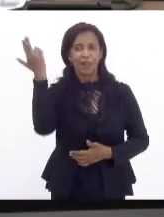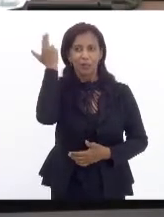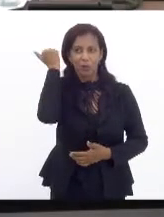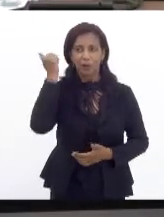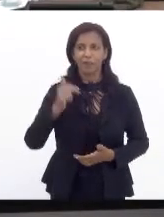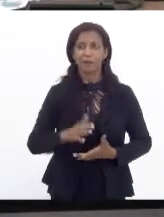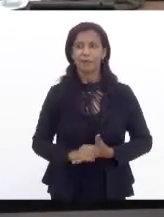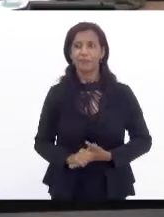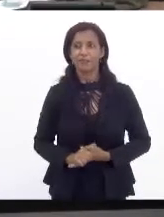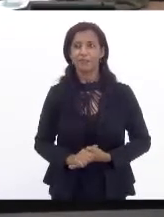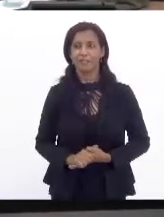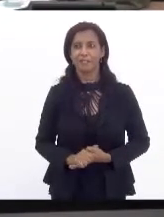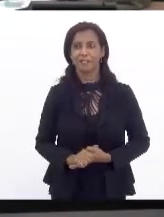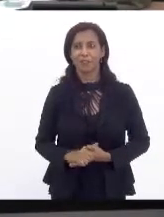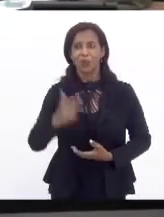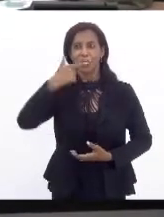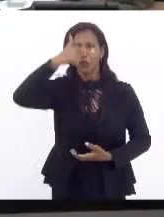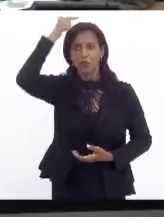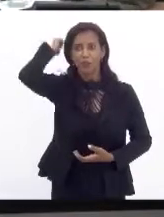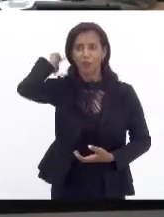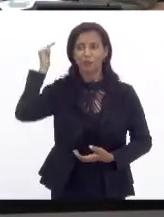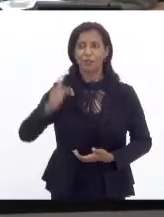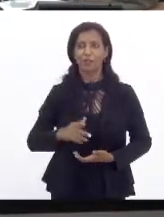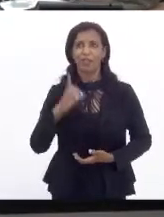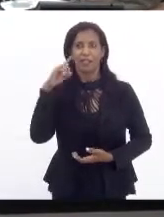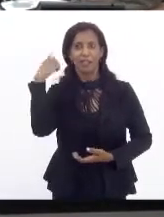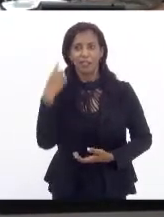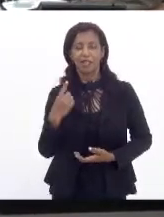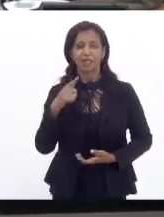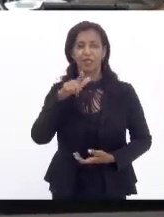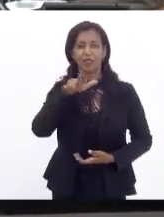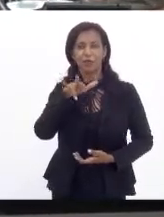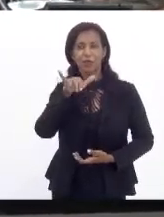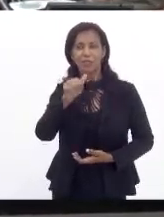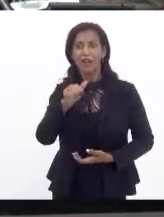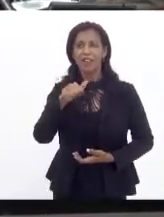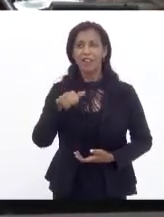Eliomar, Luiz Paulo, Dani Lucinha,